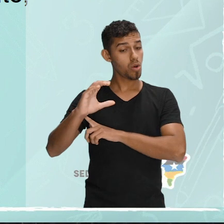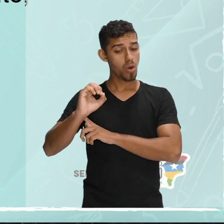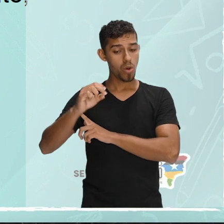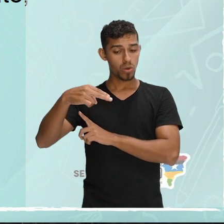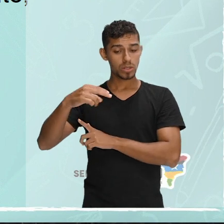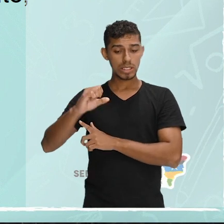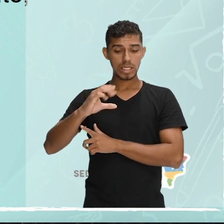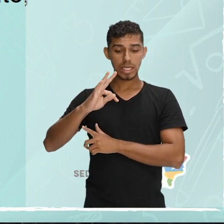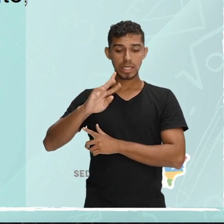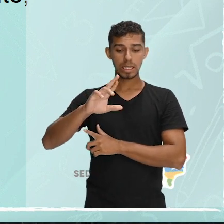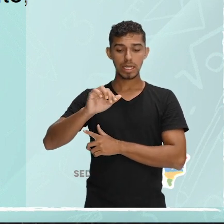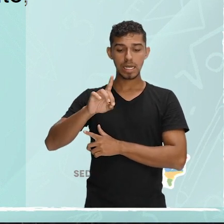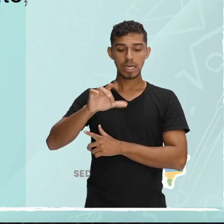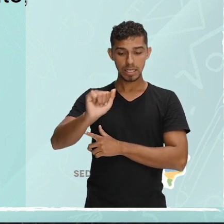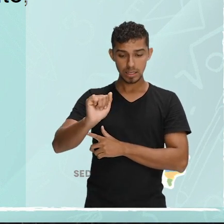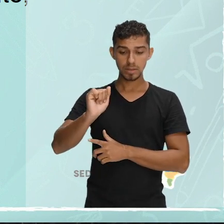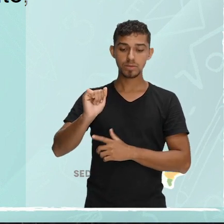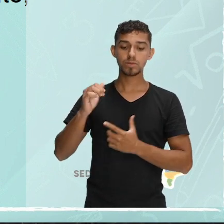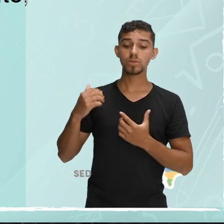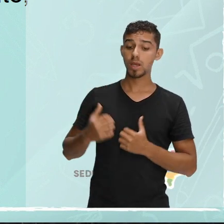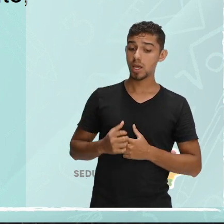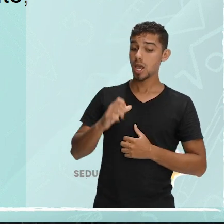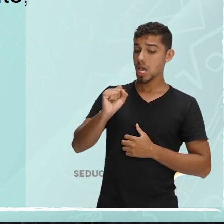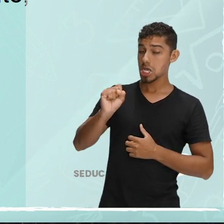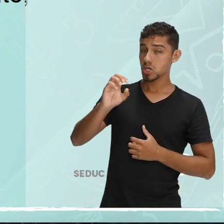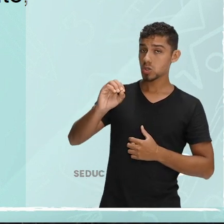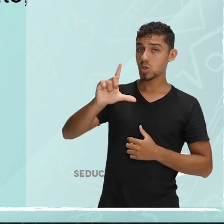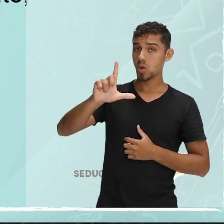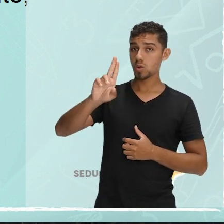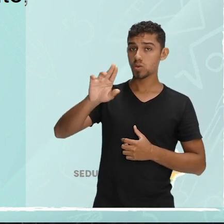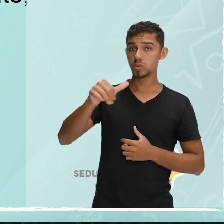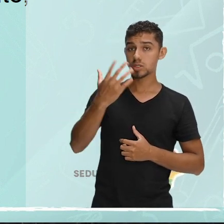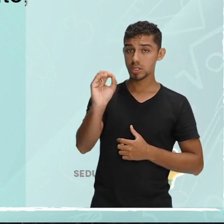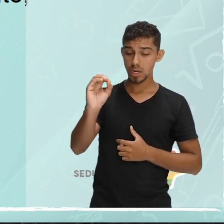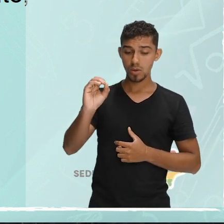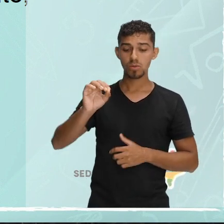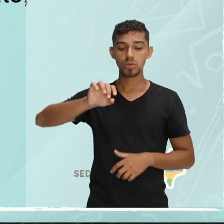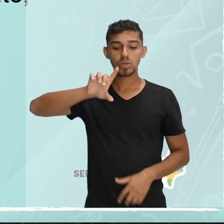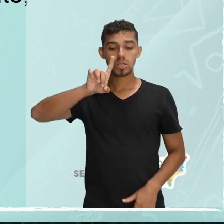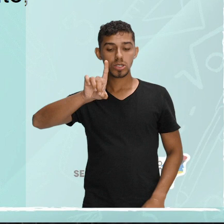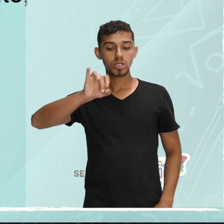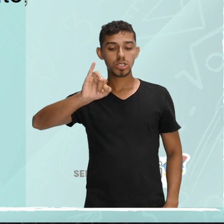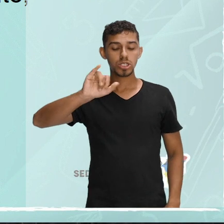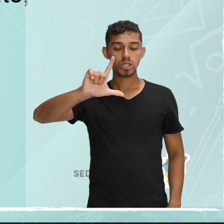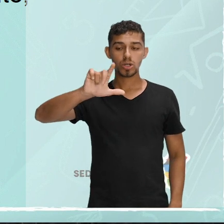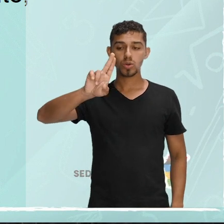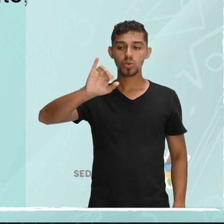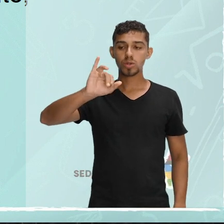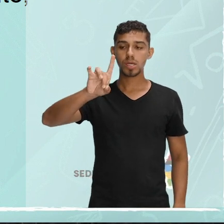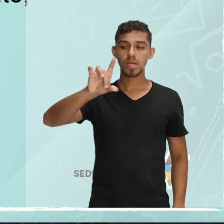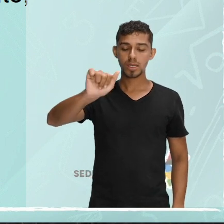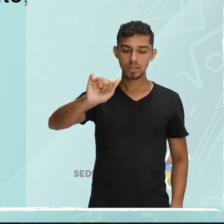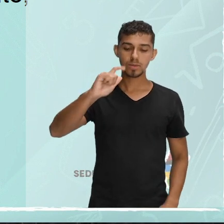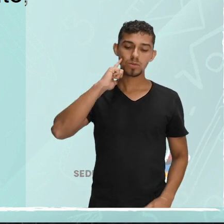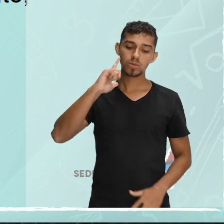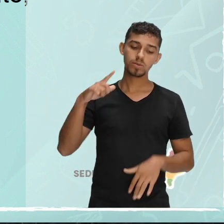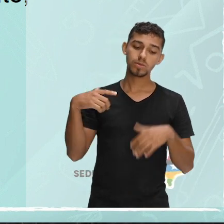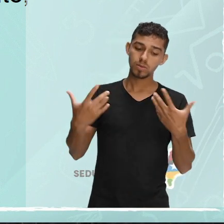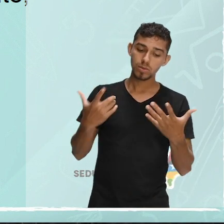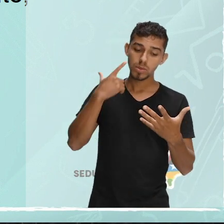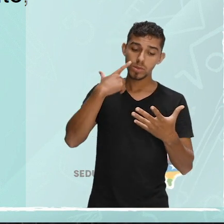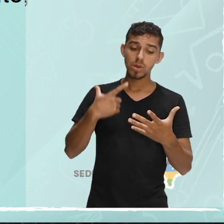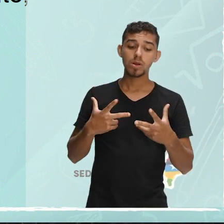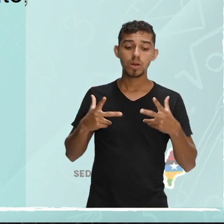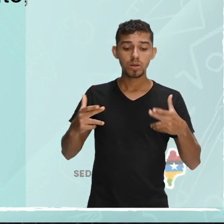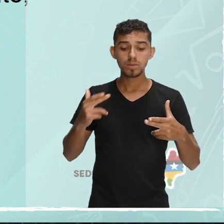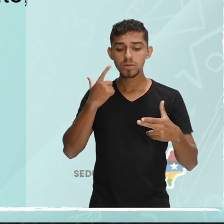apresentadas na figura a seguir. Considerando que as soluções foram preparadas com o mesmo soluto não volátil, pode-se afirmar